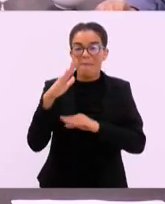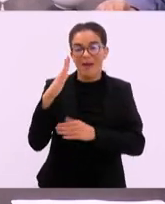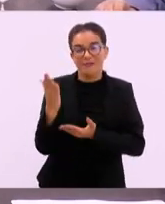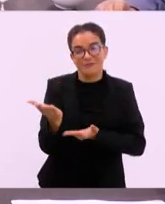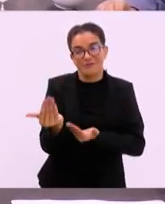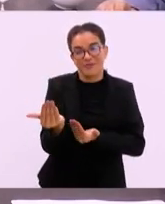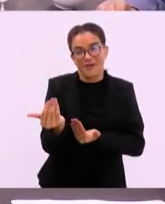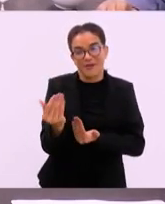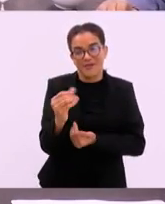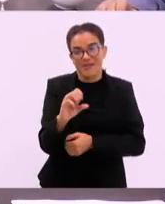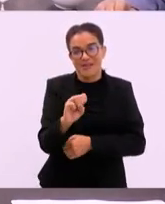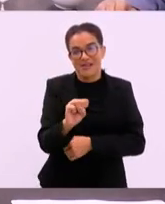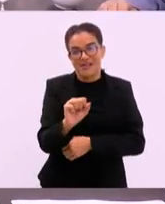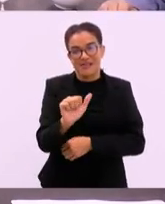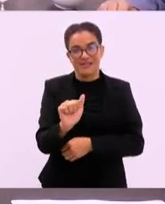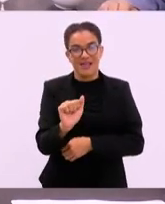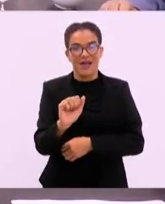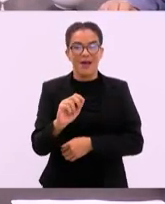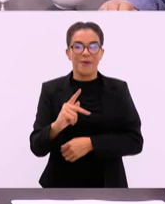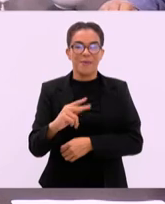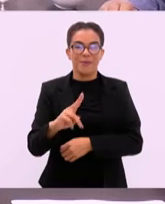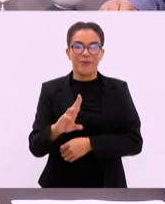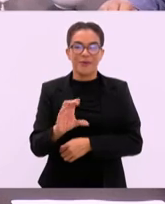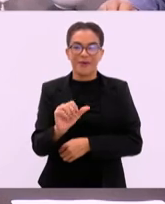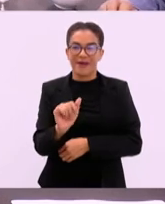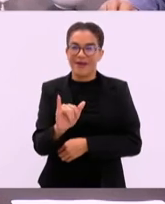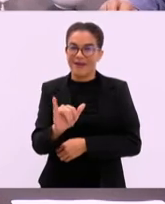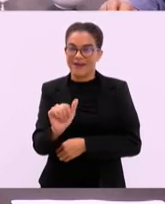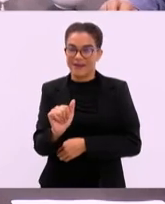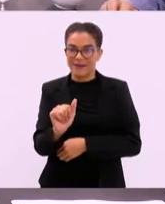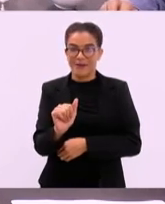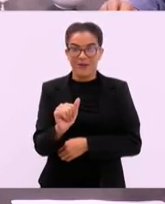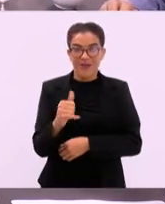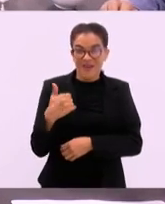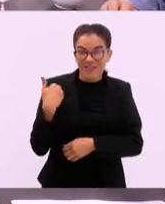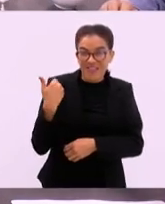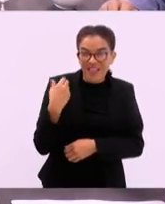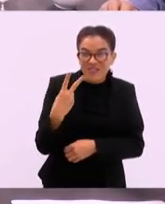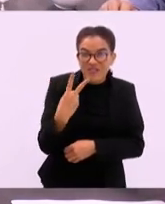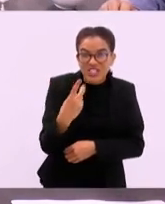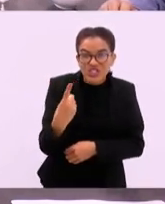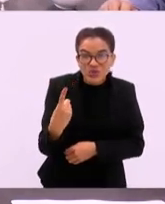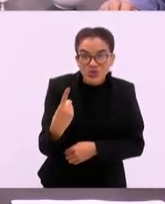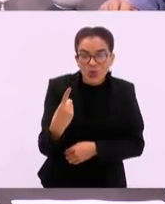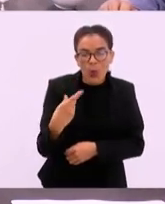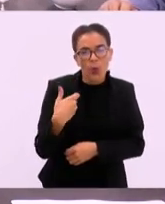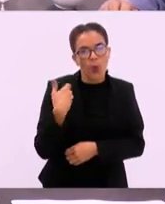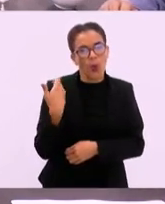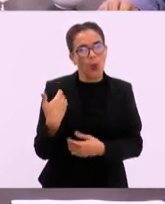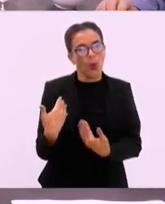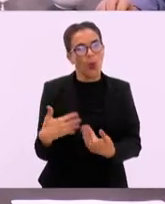Sapucaia. Maravilha. Da história de Sapucaia. Parabéns. Cadê o vereador? 21 ali, anos. Ali, parabéns.